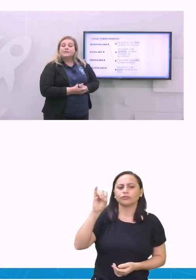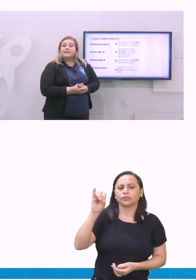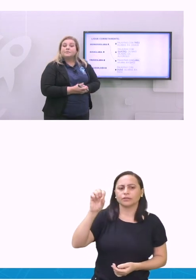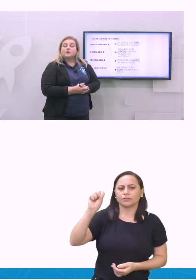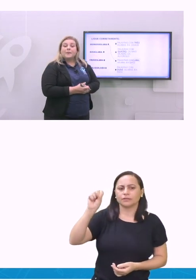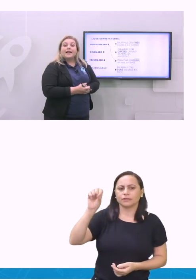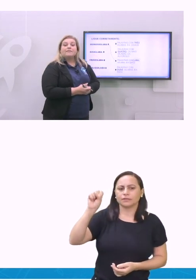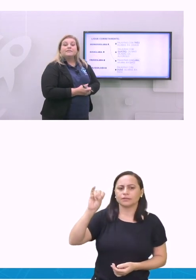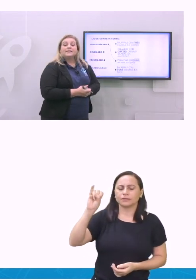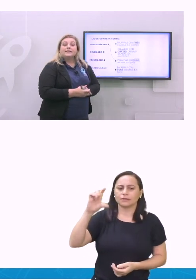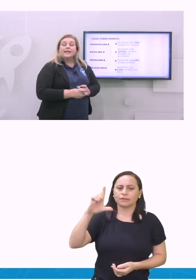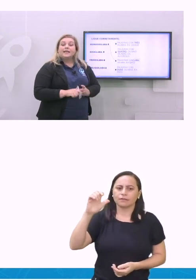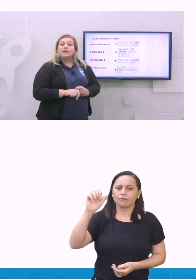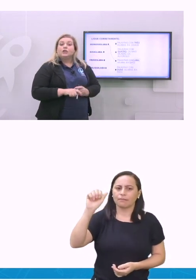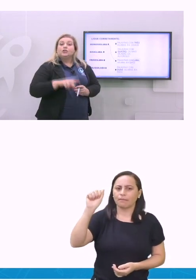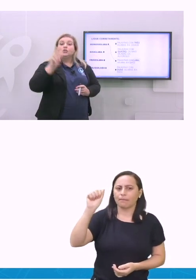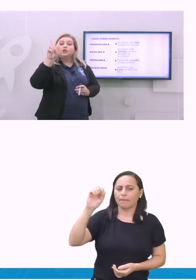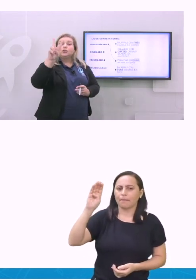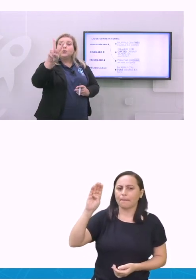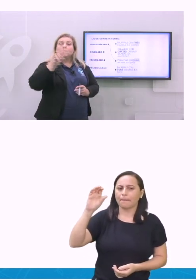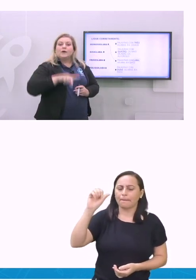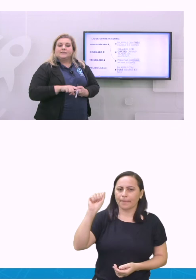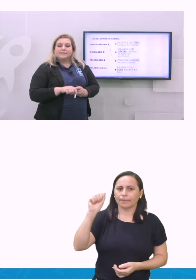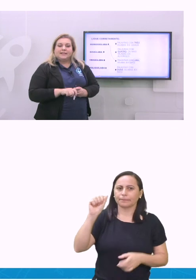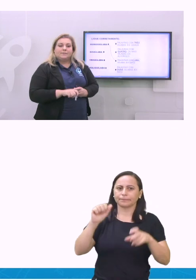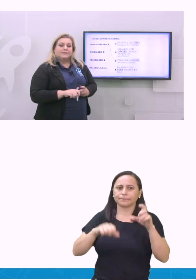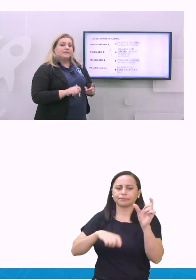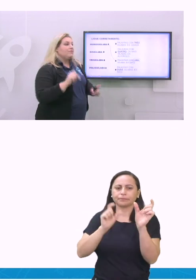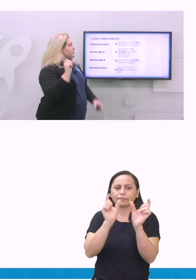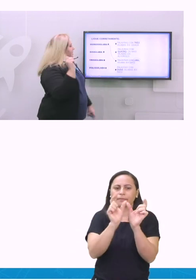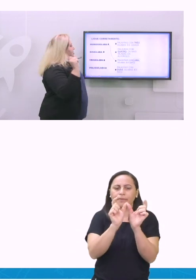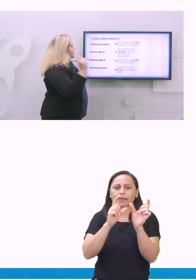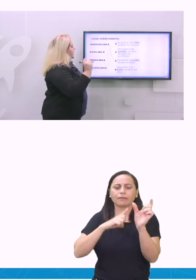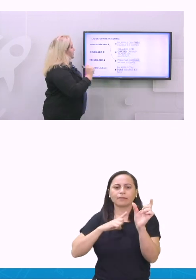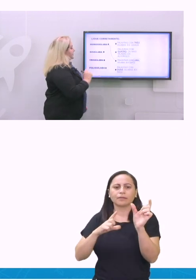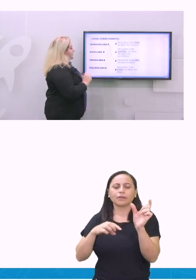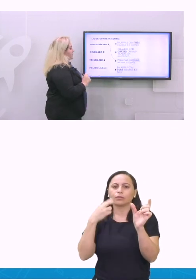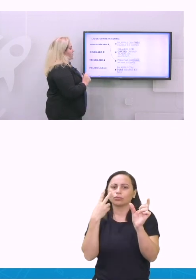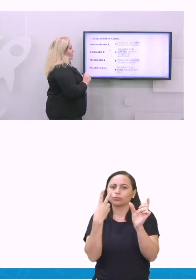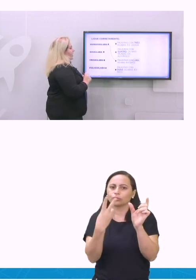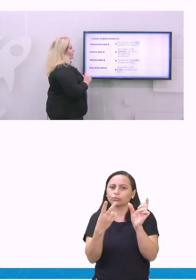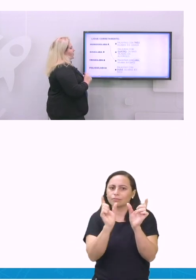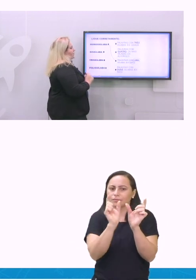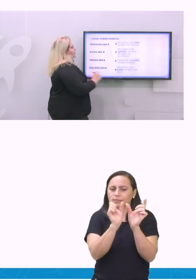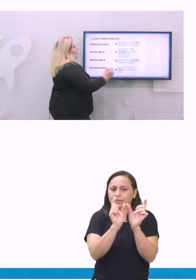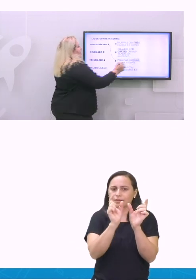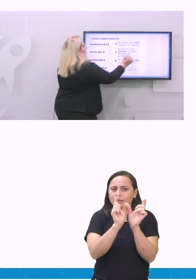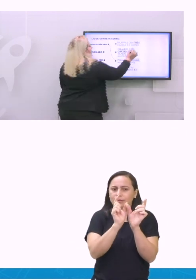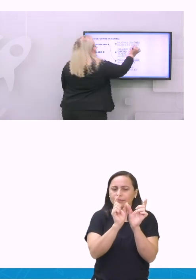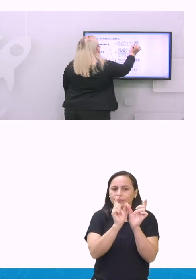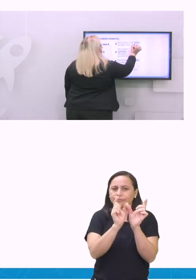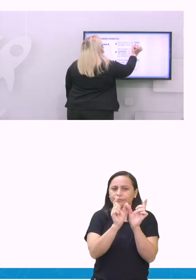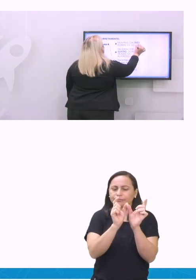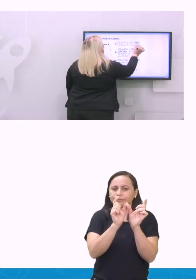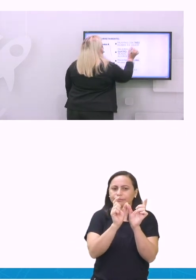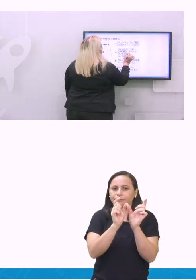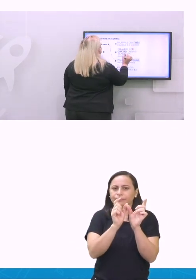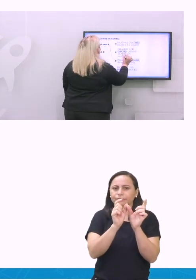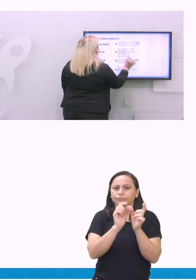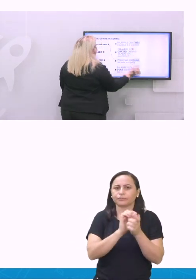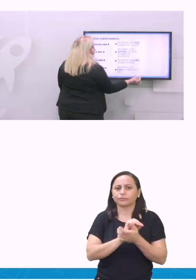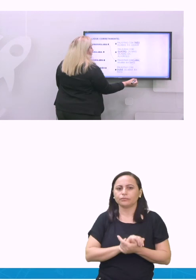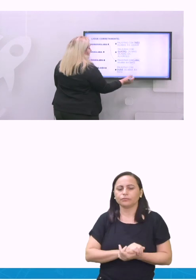professora, dissílaba são palavras que têm 2 sílabas. Então, vamos achar a definição correta? Ó, aqui é